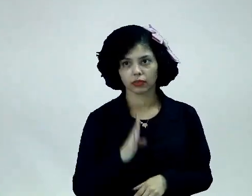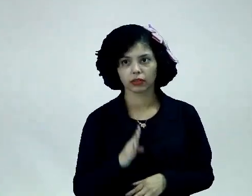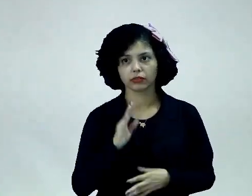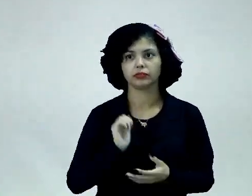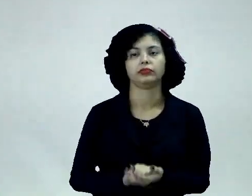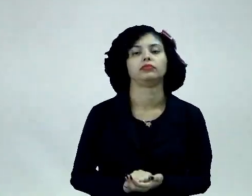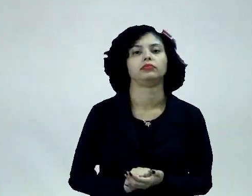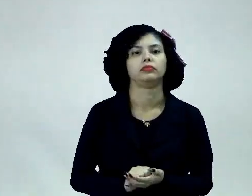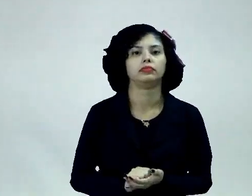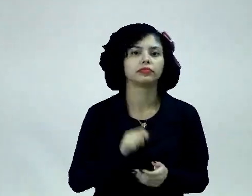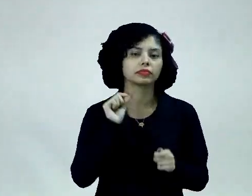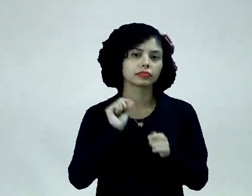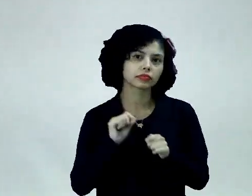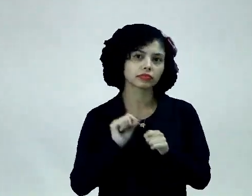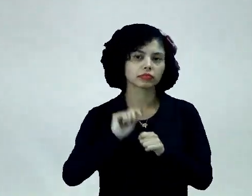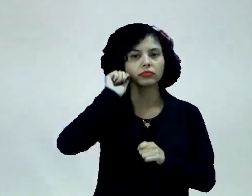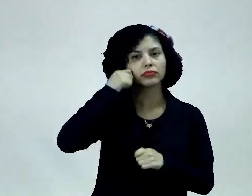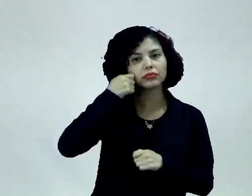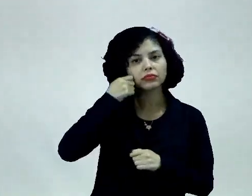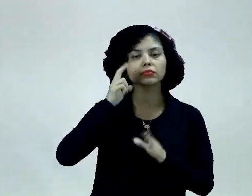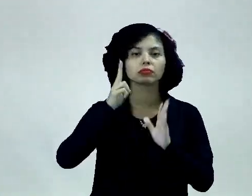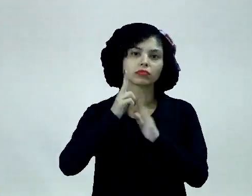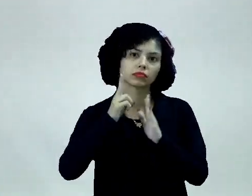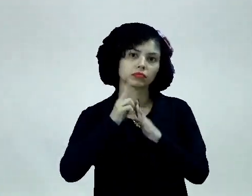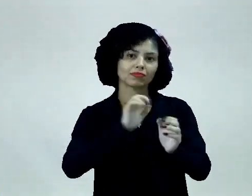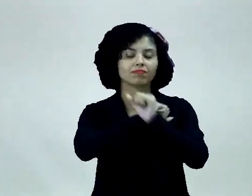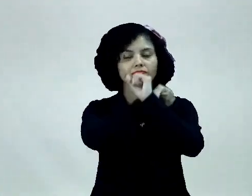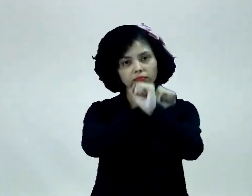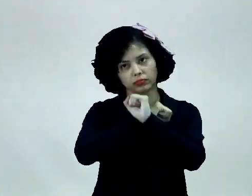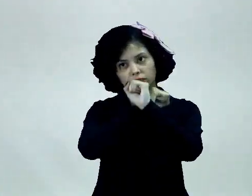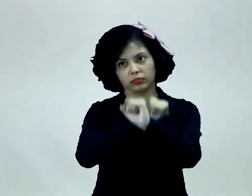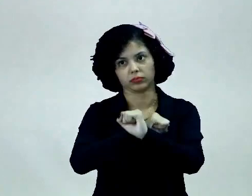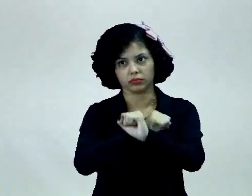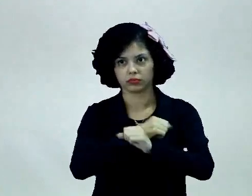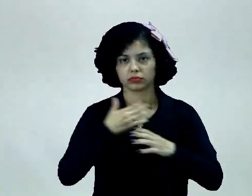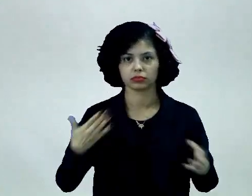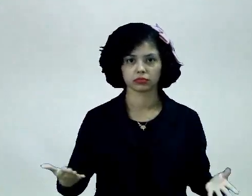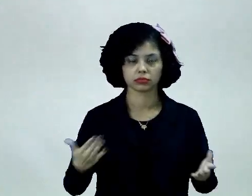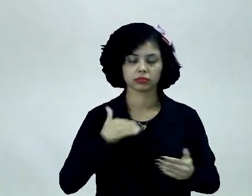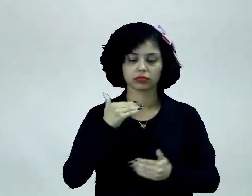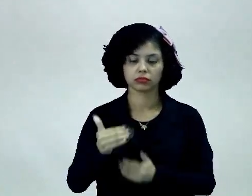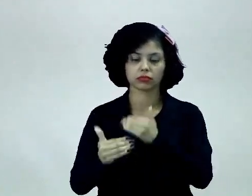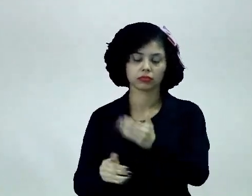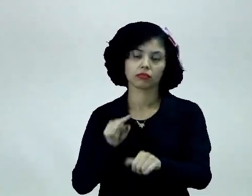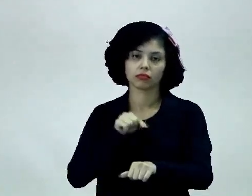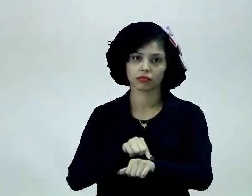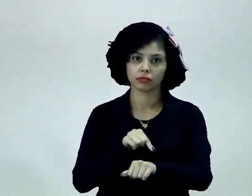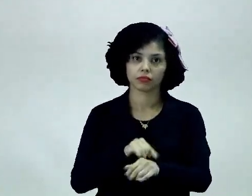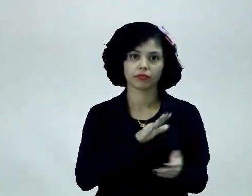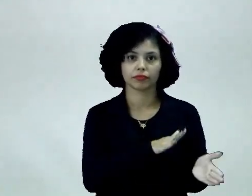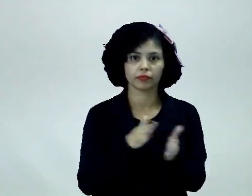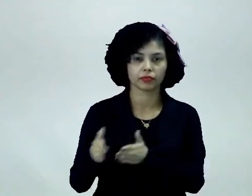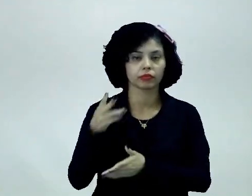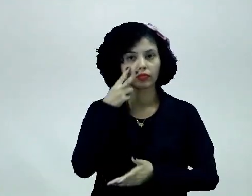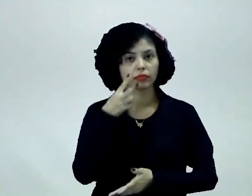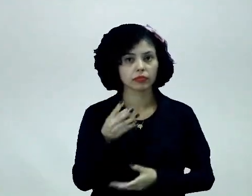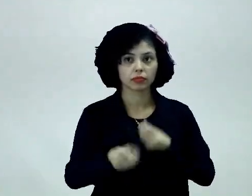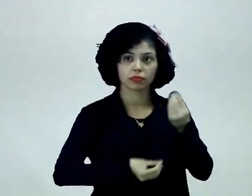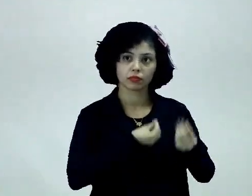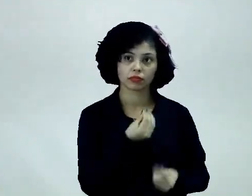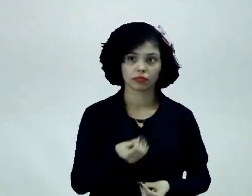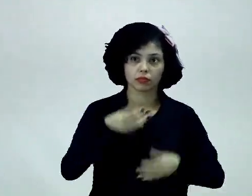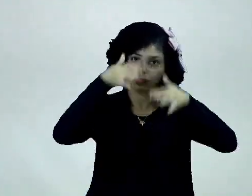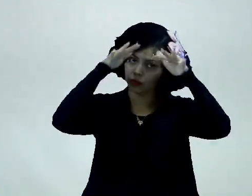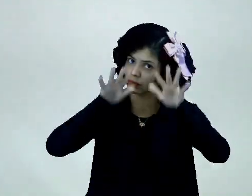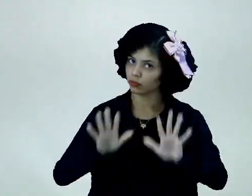aqui, eles fizeram os negros e os índios de escravos. E aí, com o tempo, isso passou a ser visto pelas pessoas como